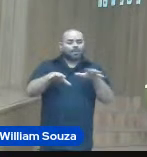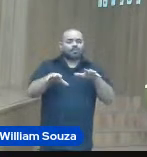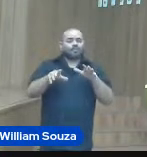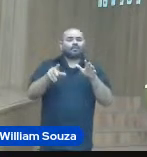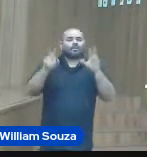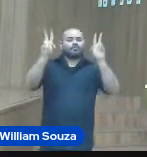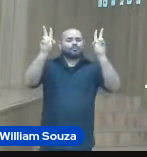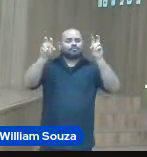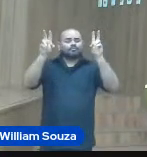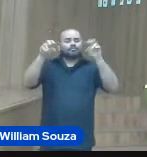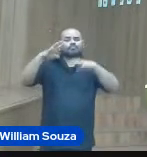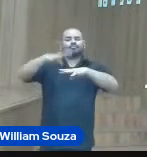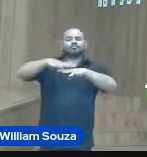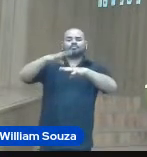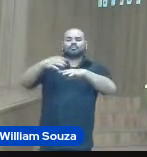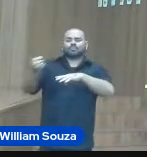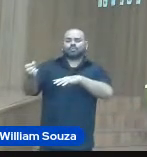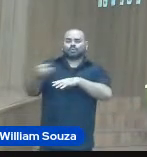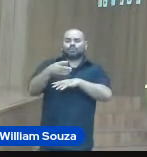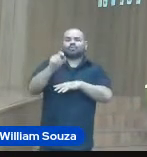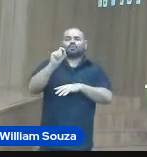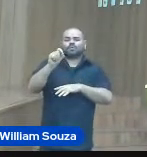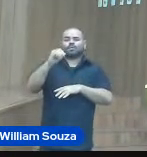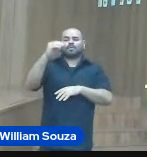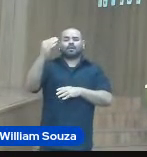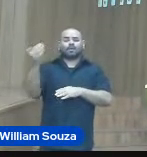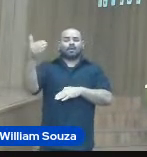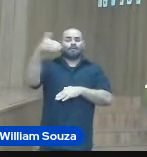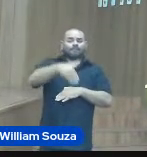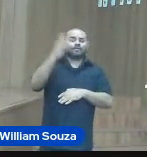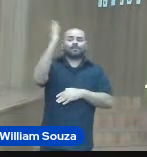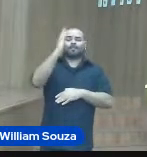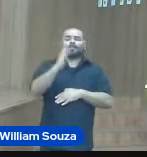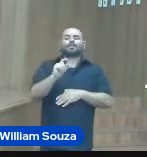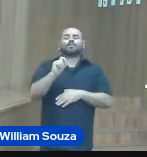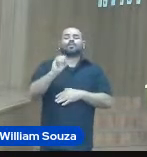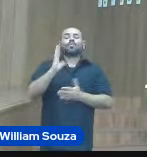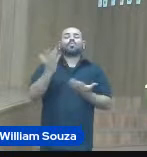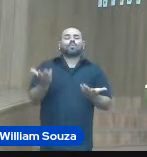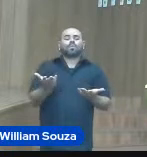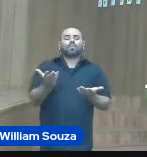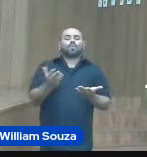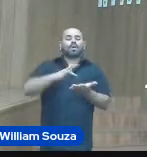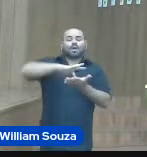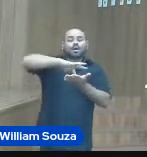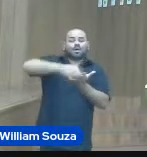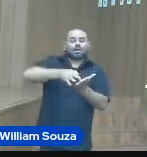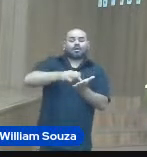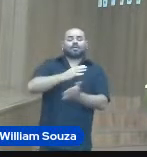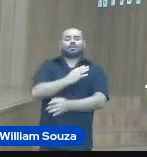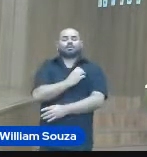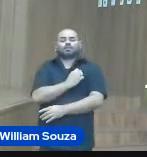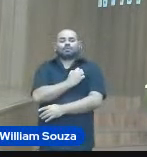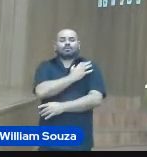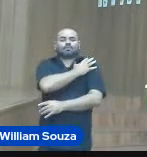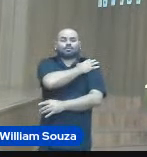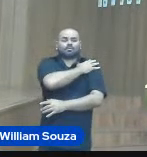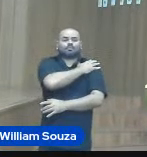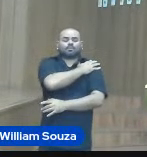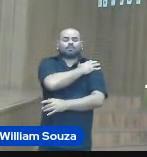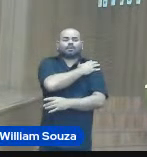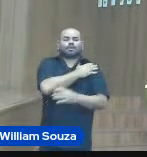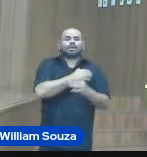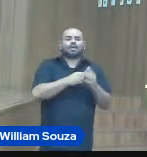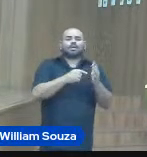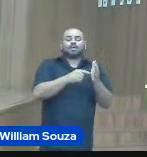Brasil no seu auge durante a ditadura militar. Assim, destacando o período que vai de 64